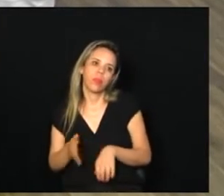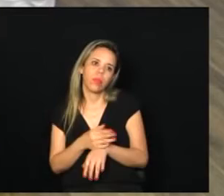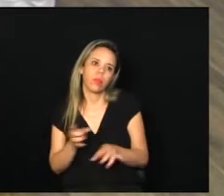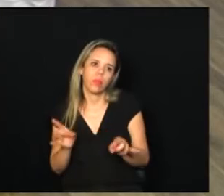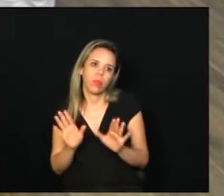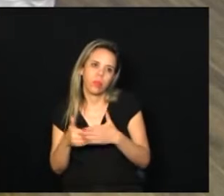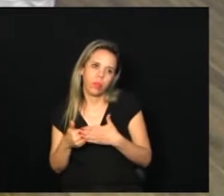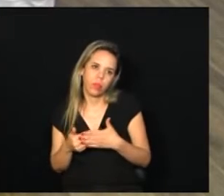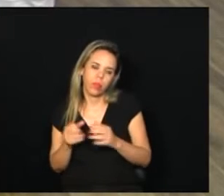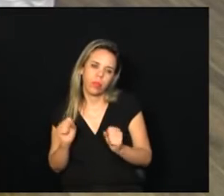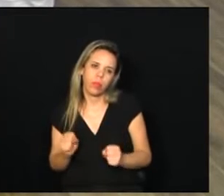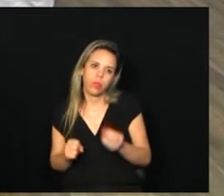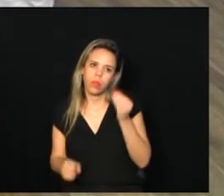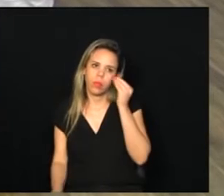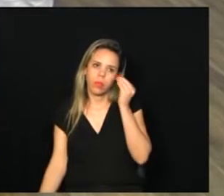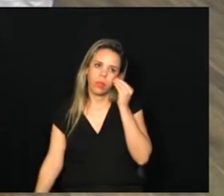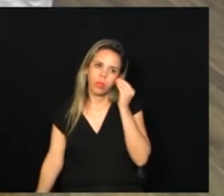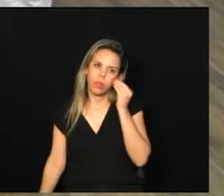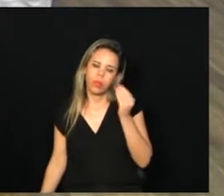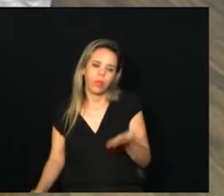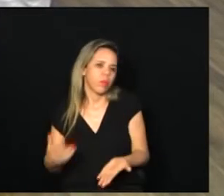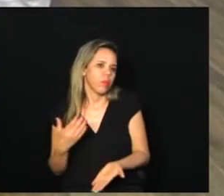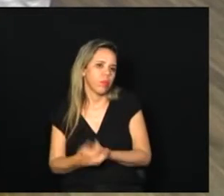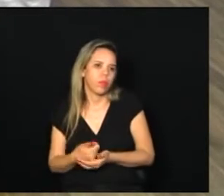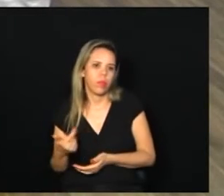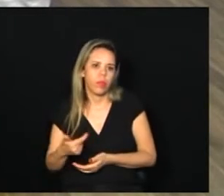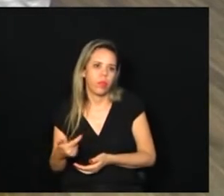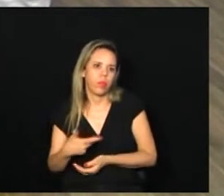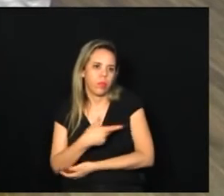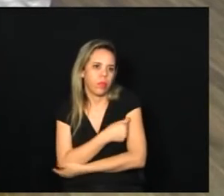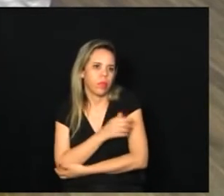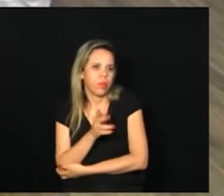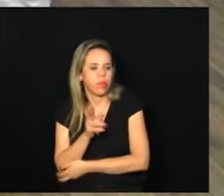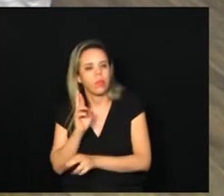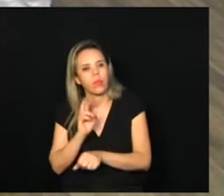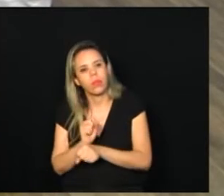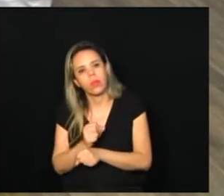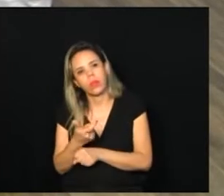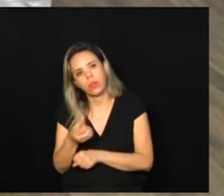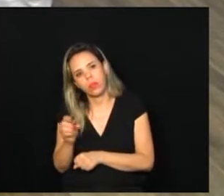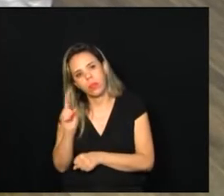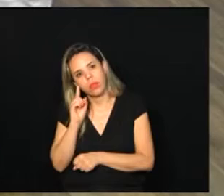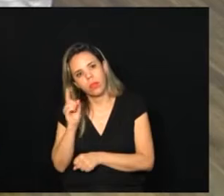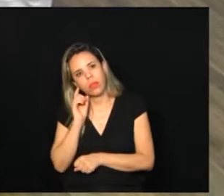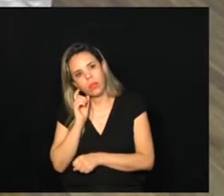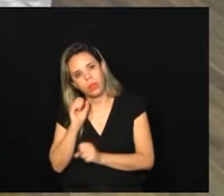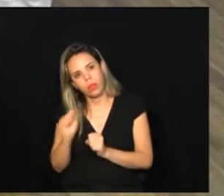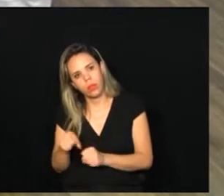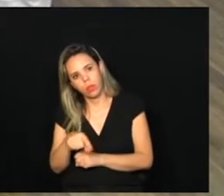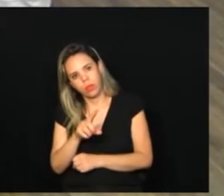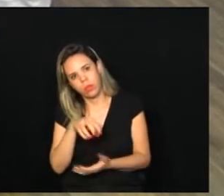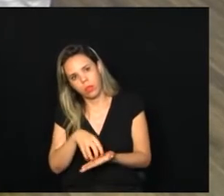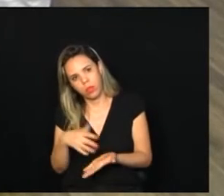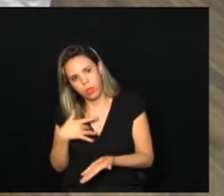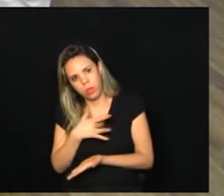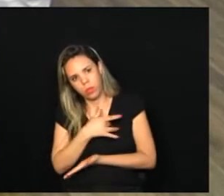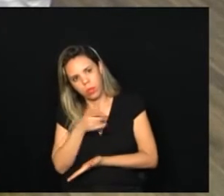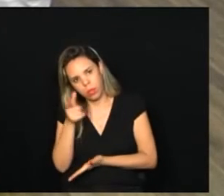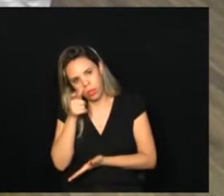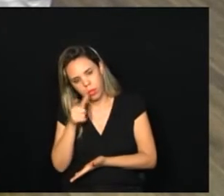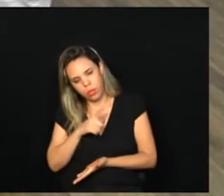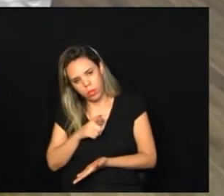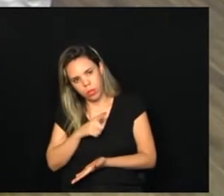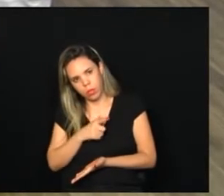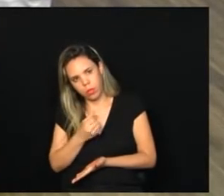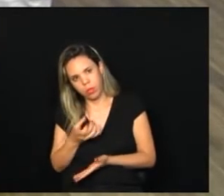dele fechar. Quem ainda não recebeu esta segunda dose, já esperou 60 dias, você pode ir no centro de saúde e ver se tem